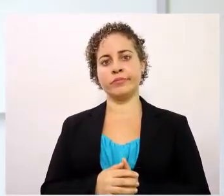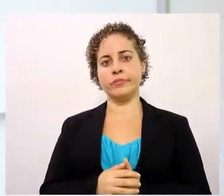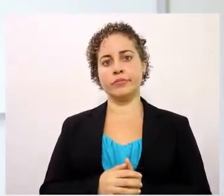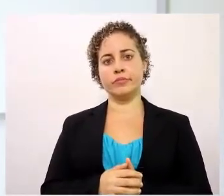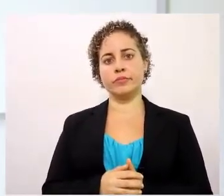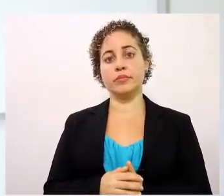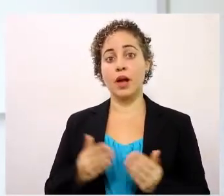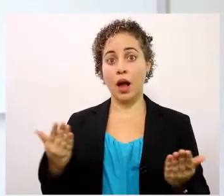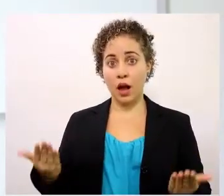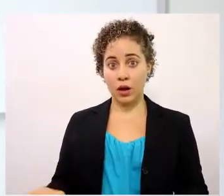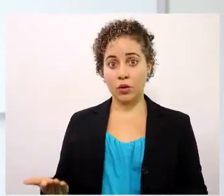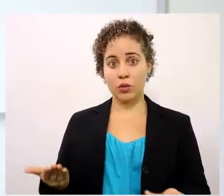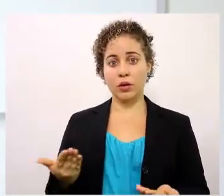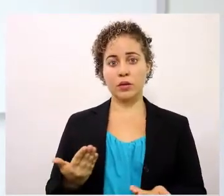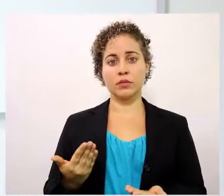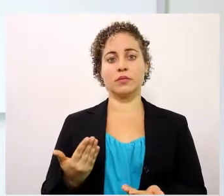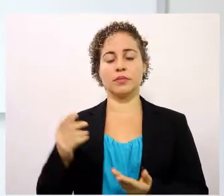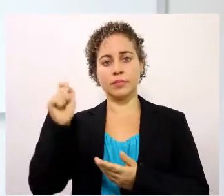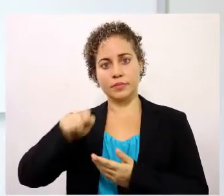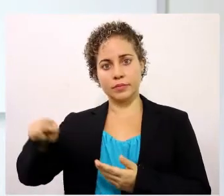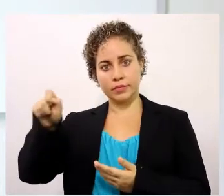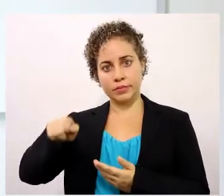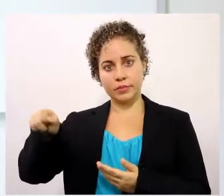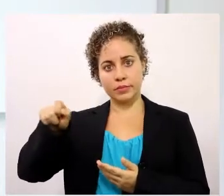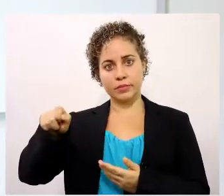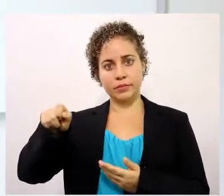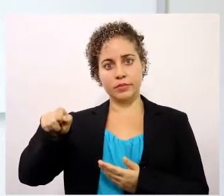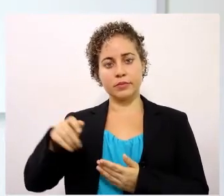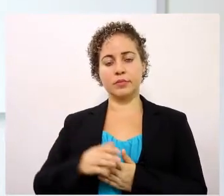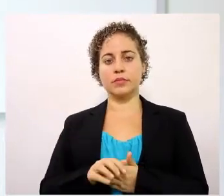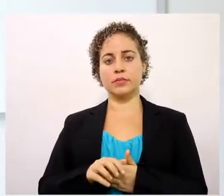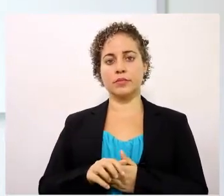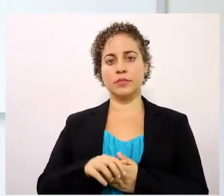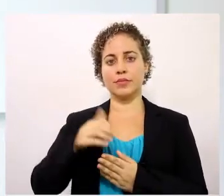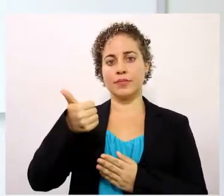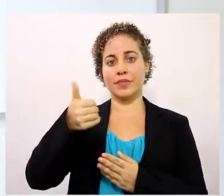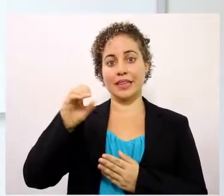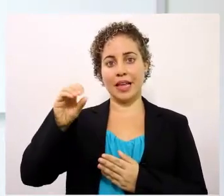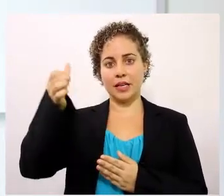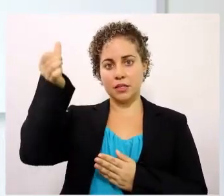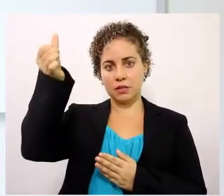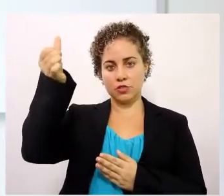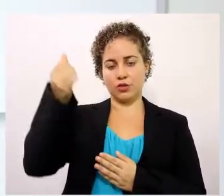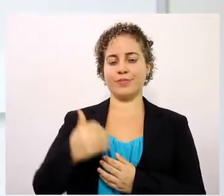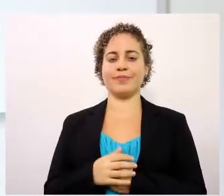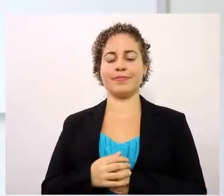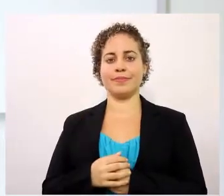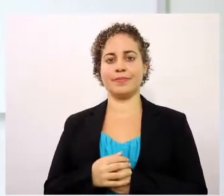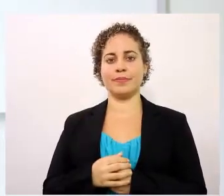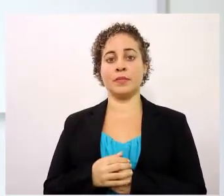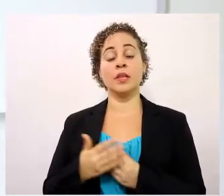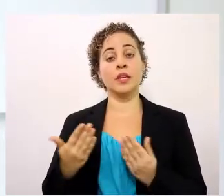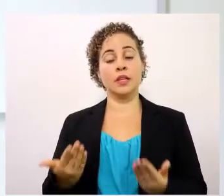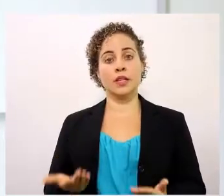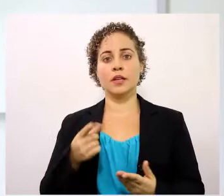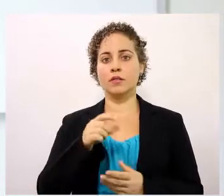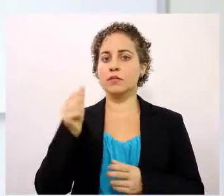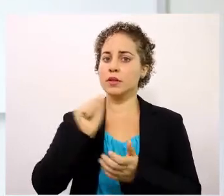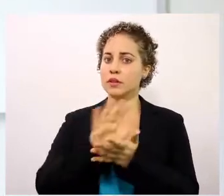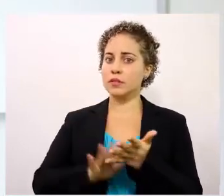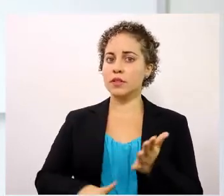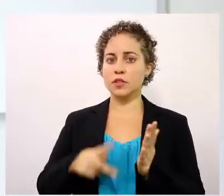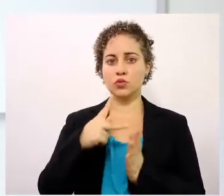Aqui representado por essa notação científica 10 à sexta. Mas você, na sua